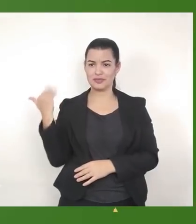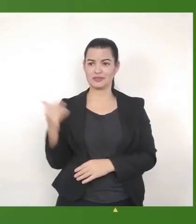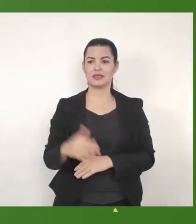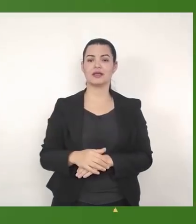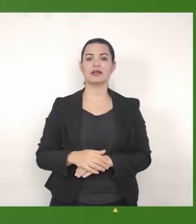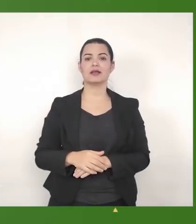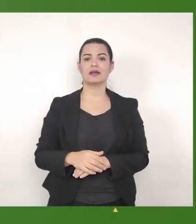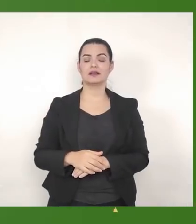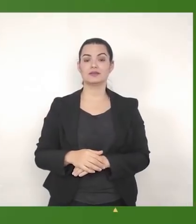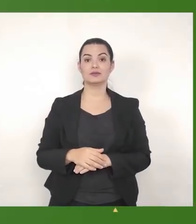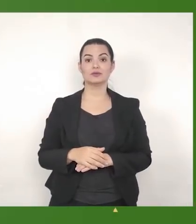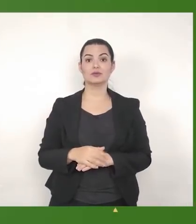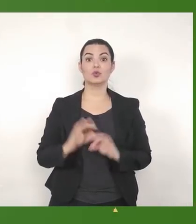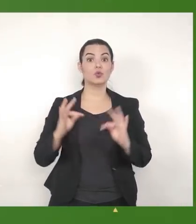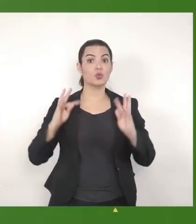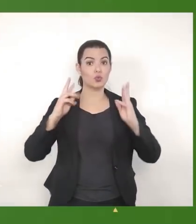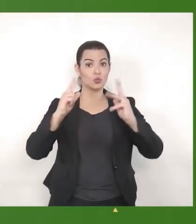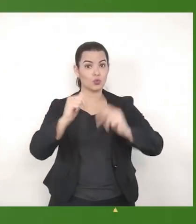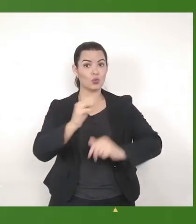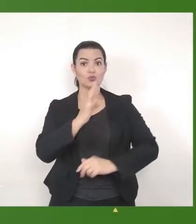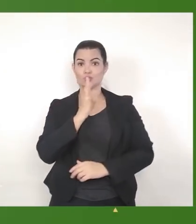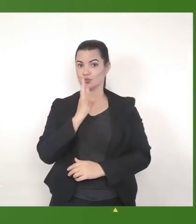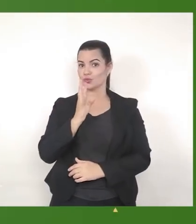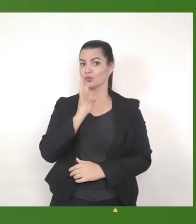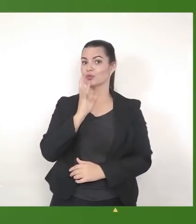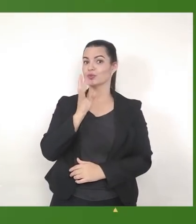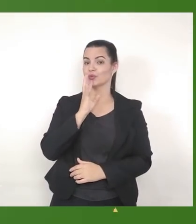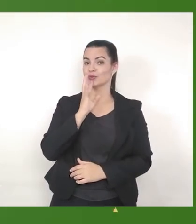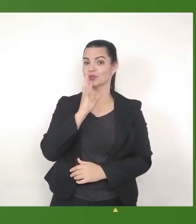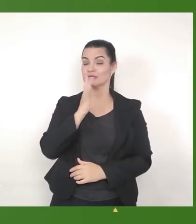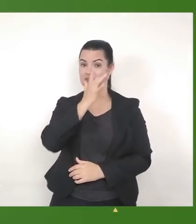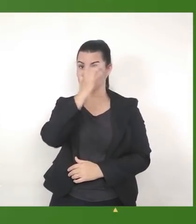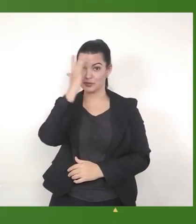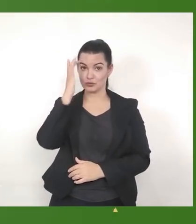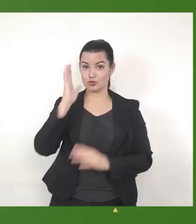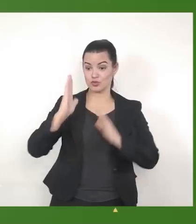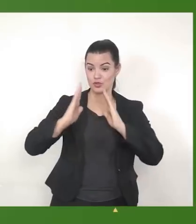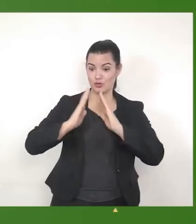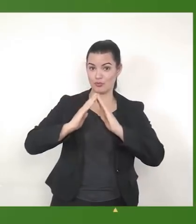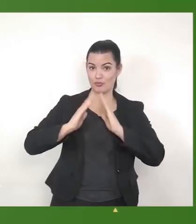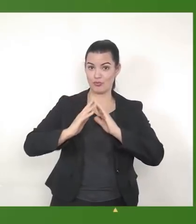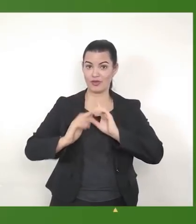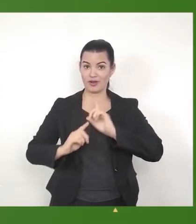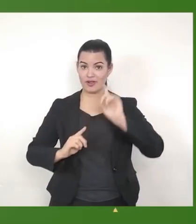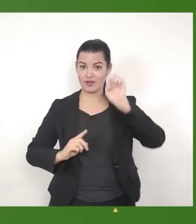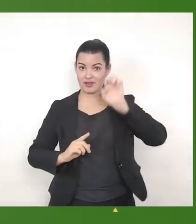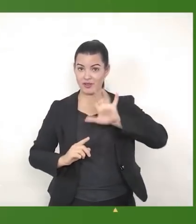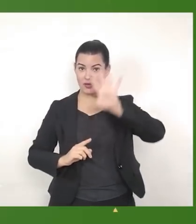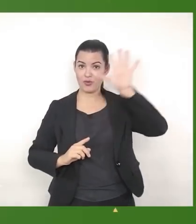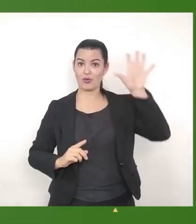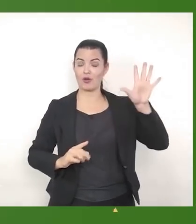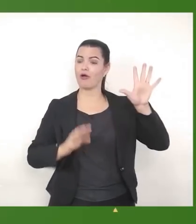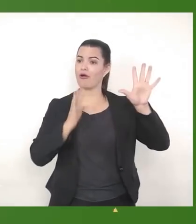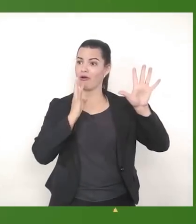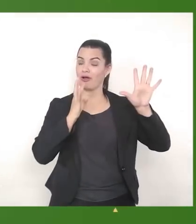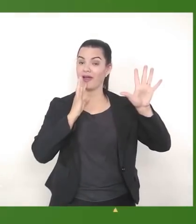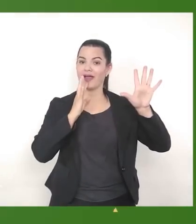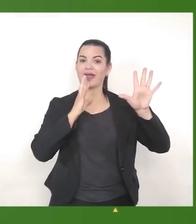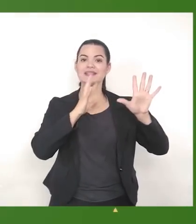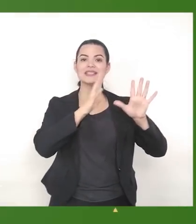uma desconhecida, ela já era conhecida pelos europeus que extraíam o